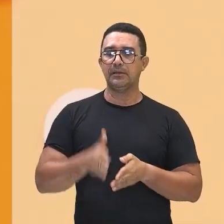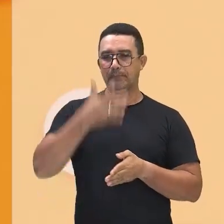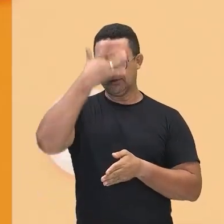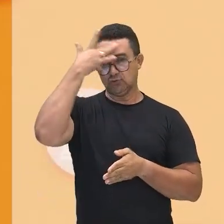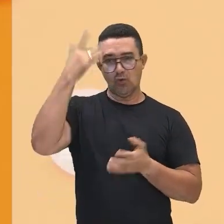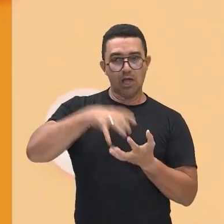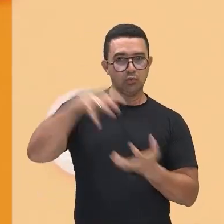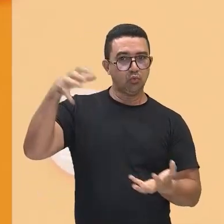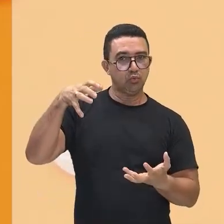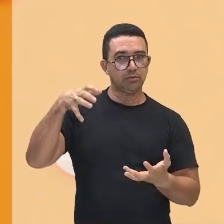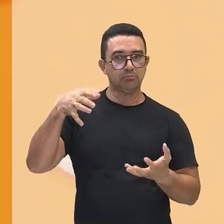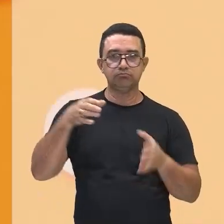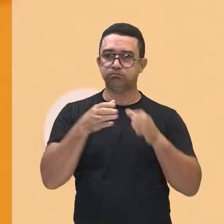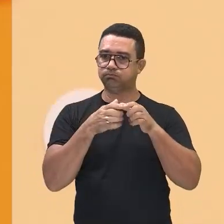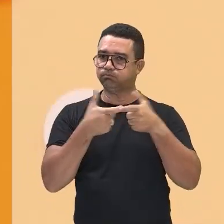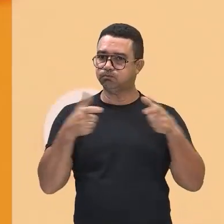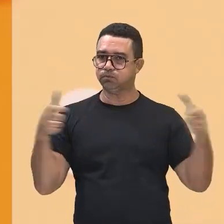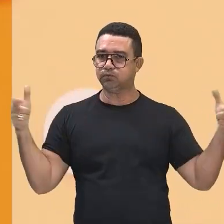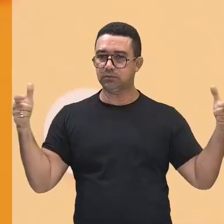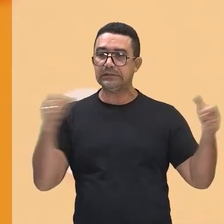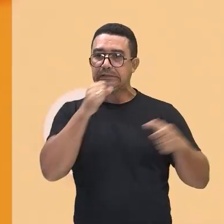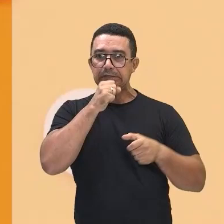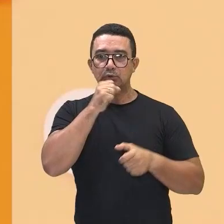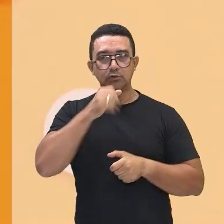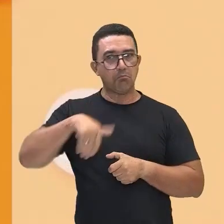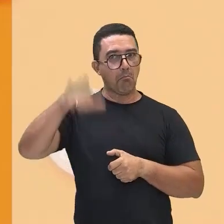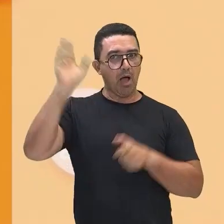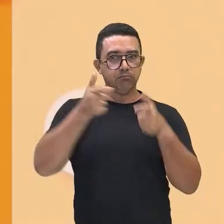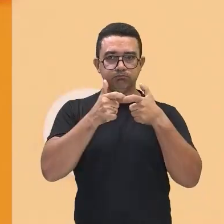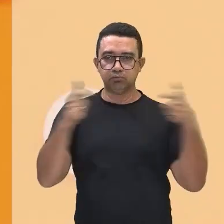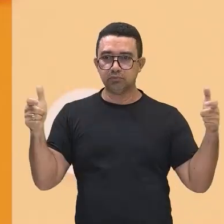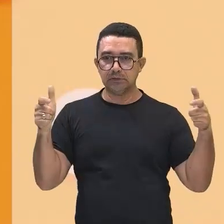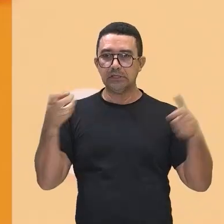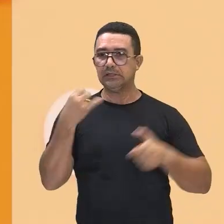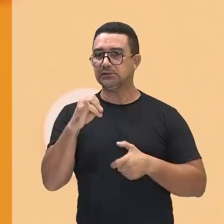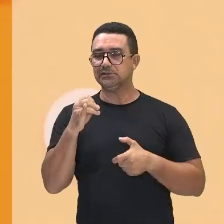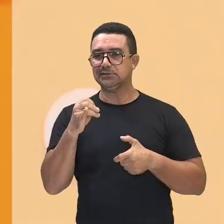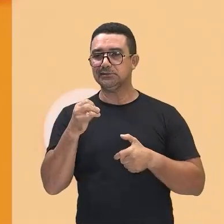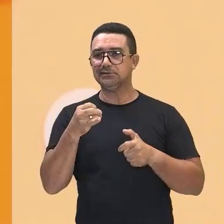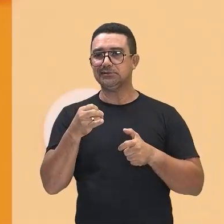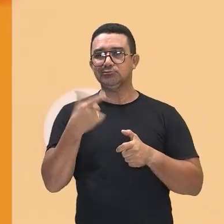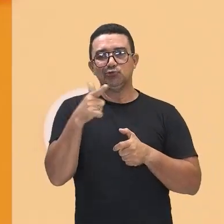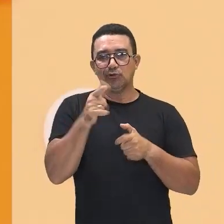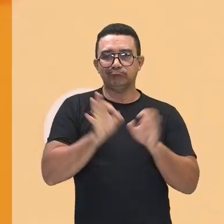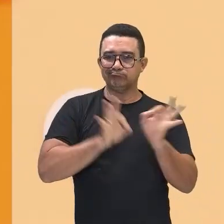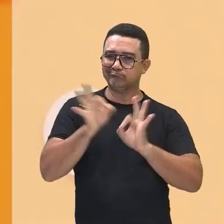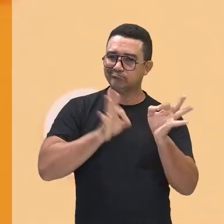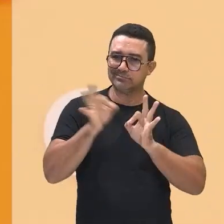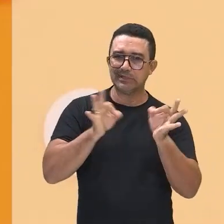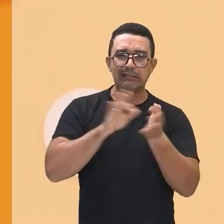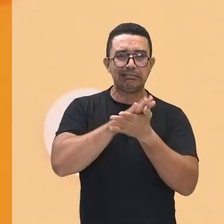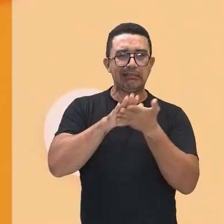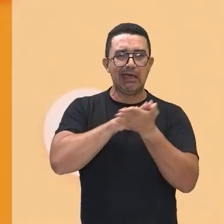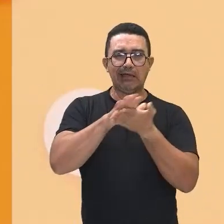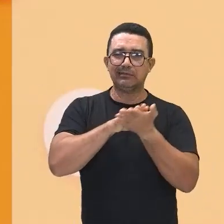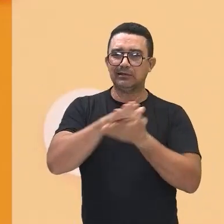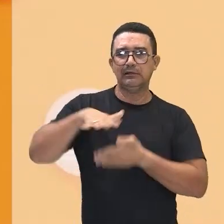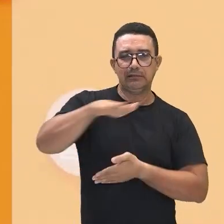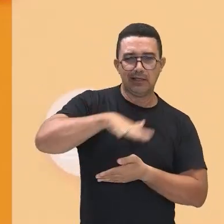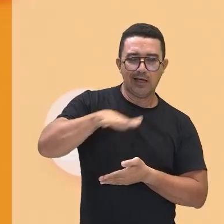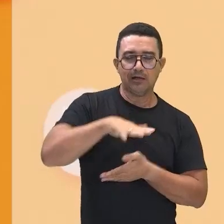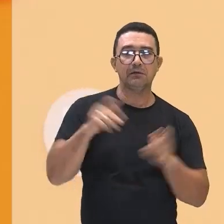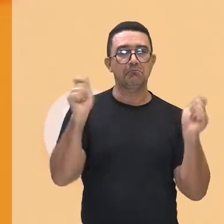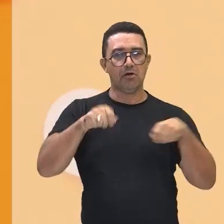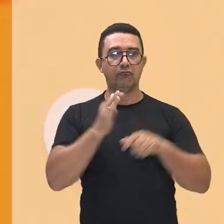está aumentando e a de idosos mais ainda, se não ter um planejamento adequado naquela área, pode